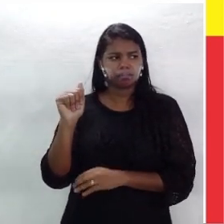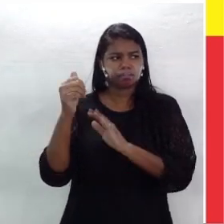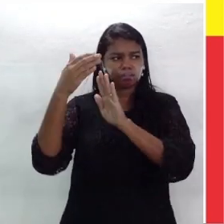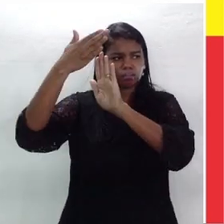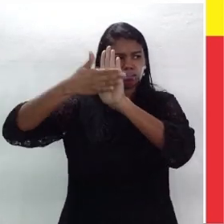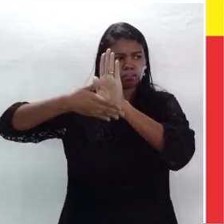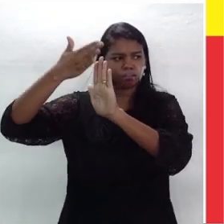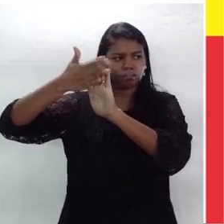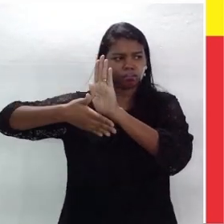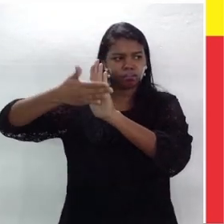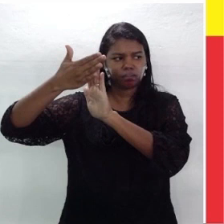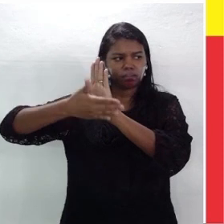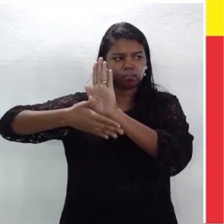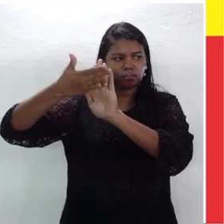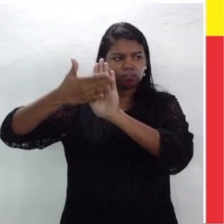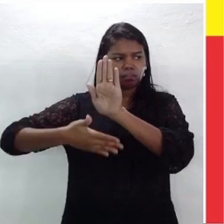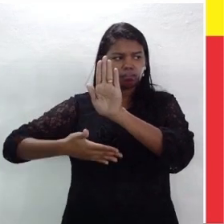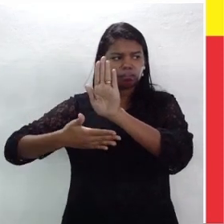faces.